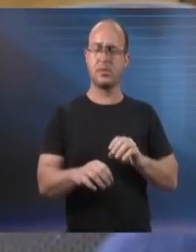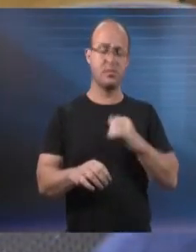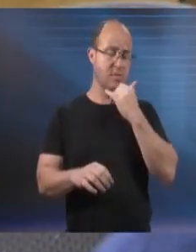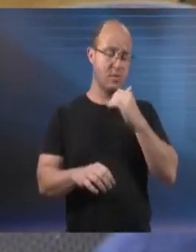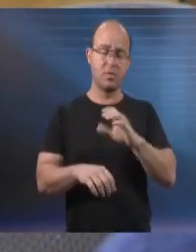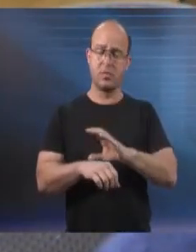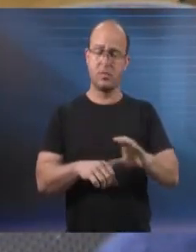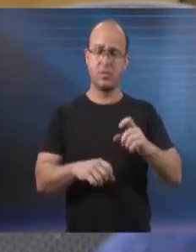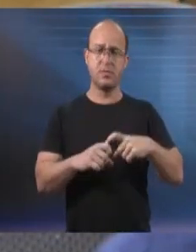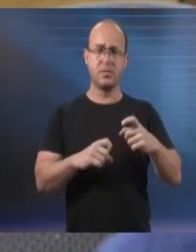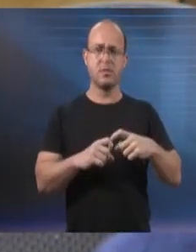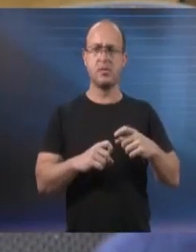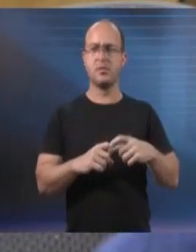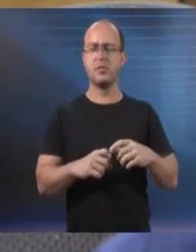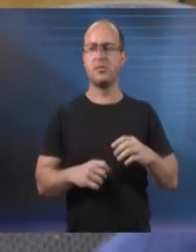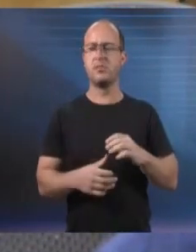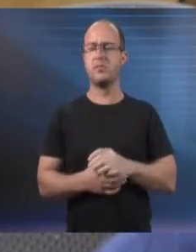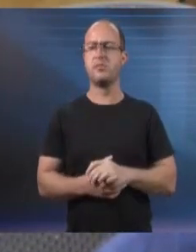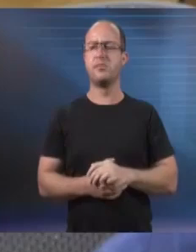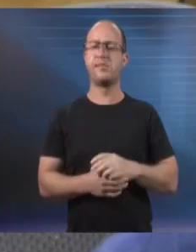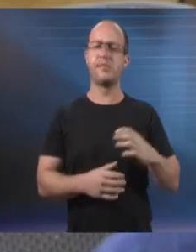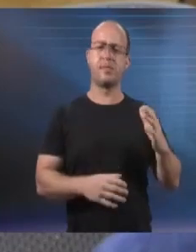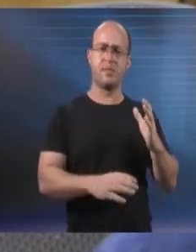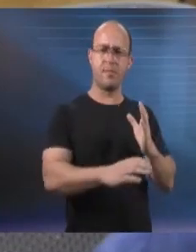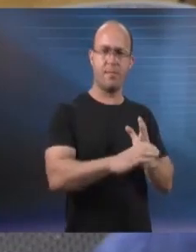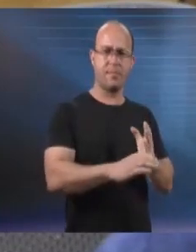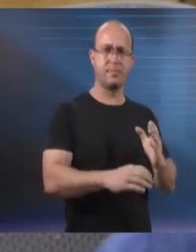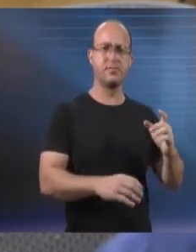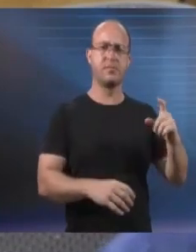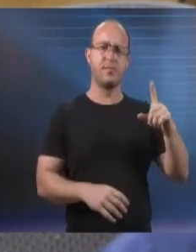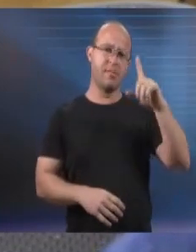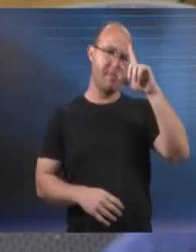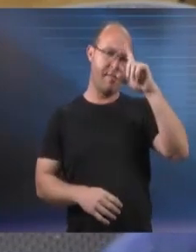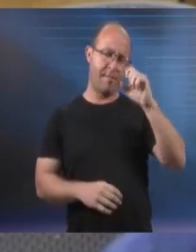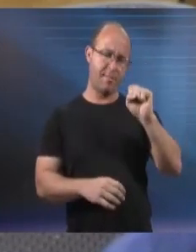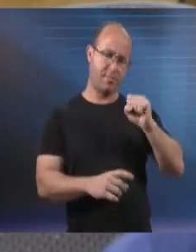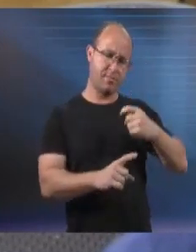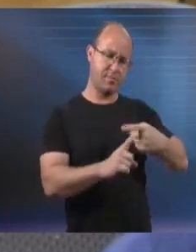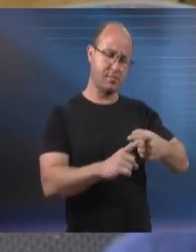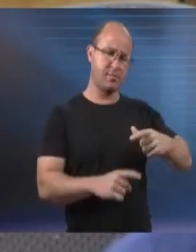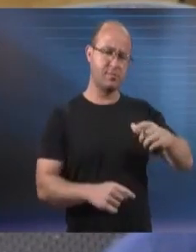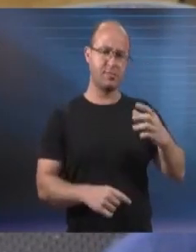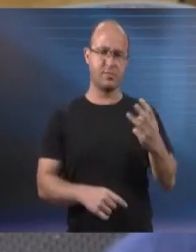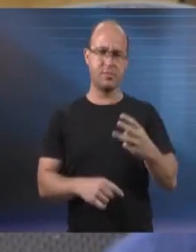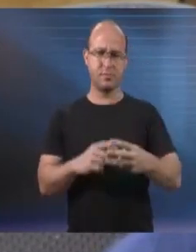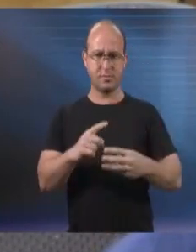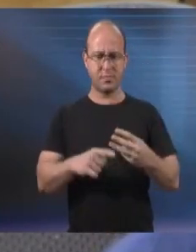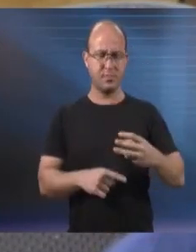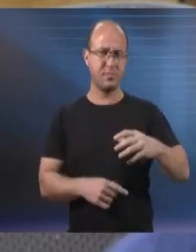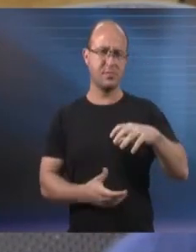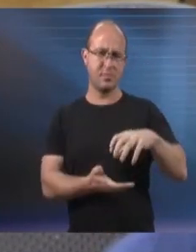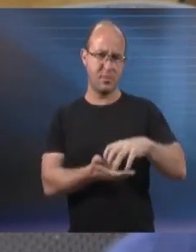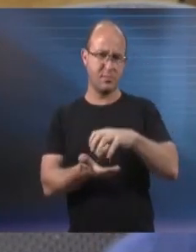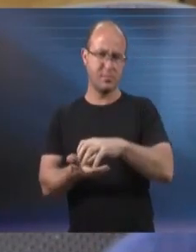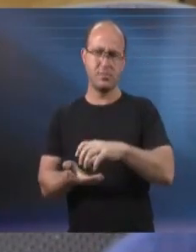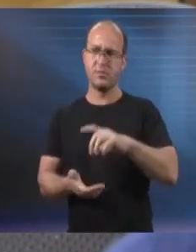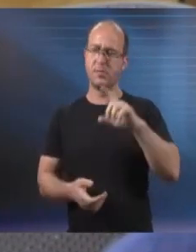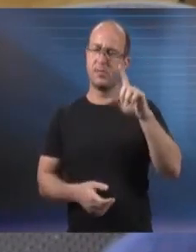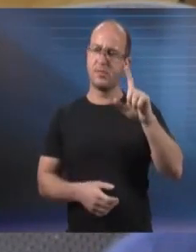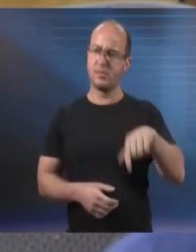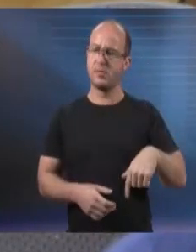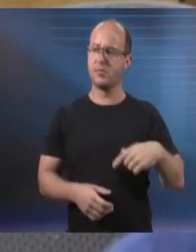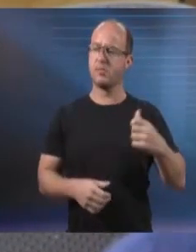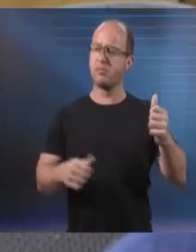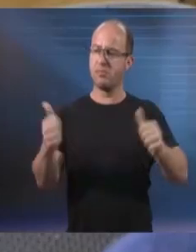lá de Caicó, de Currais Novos e de Santa Cruz, porque ele é realizado nessas três unidades, ele é um dos mais